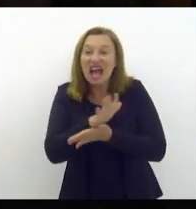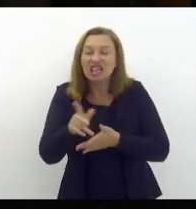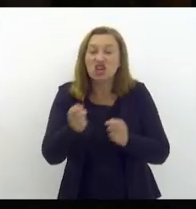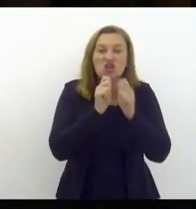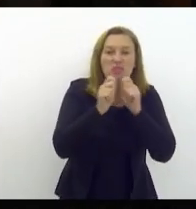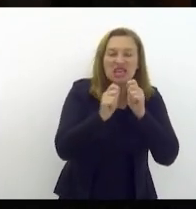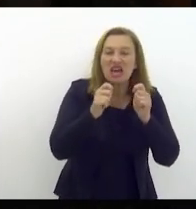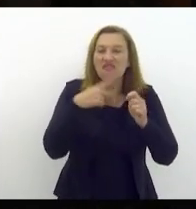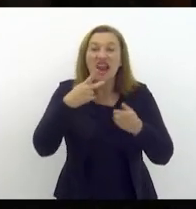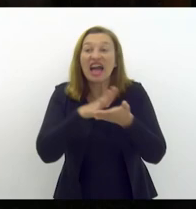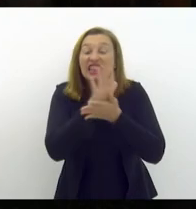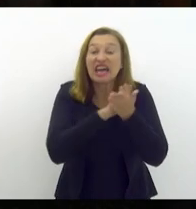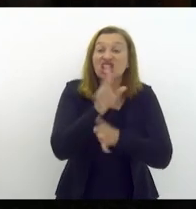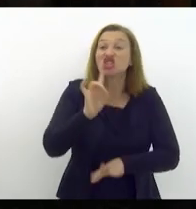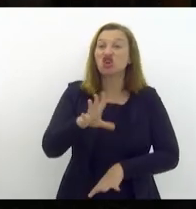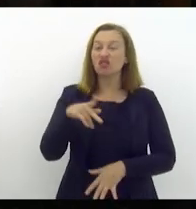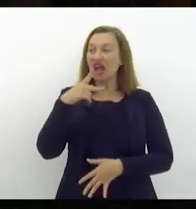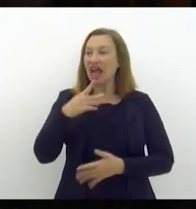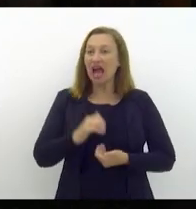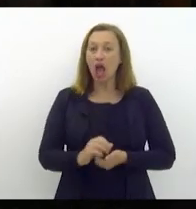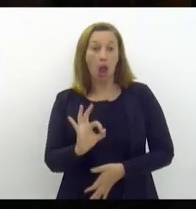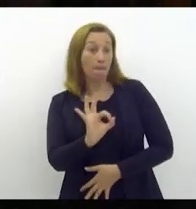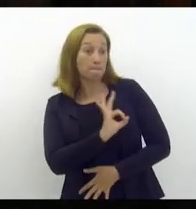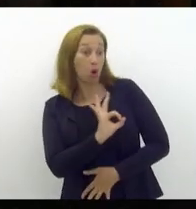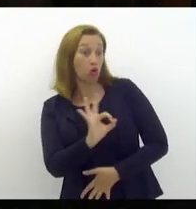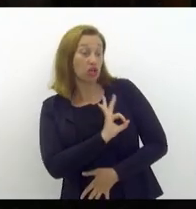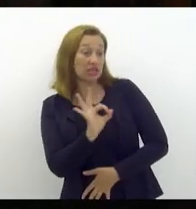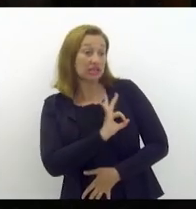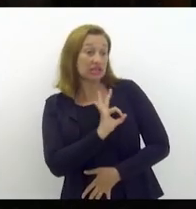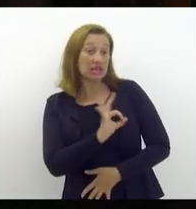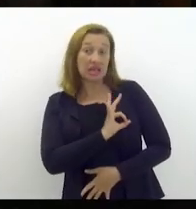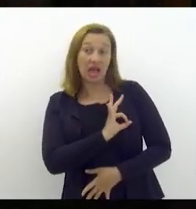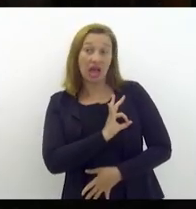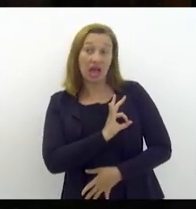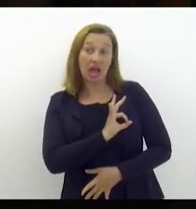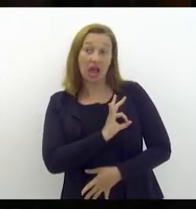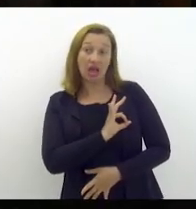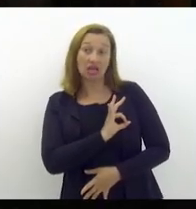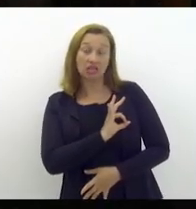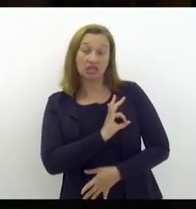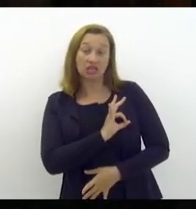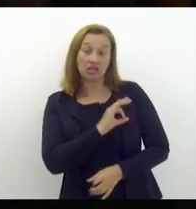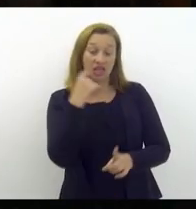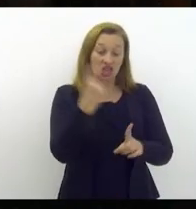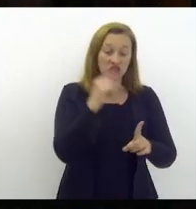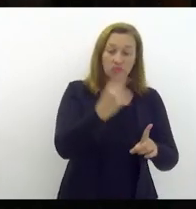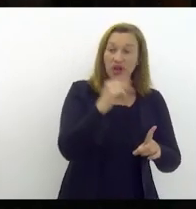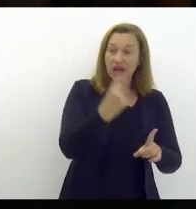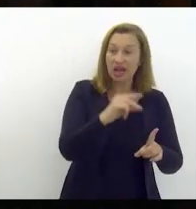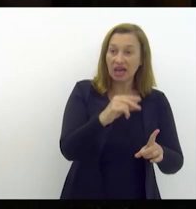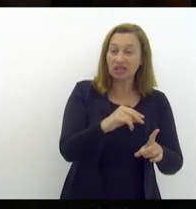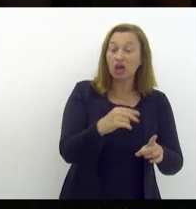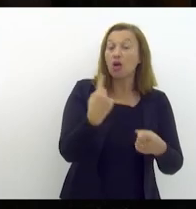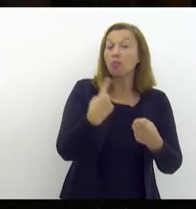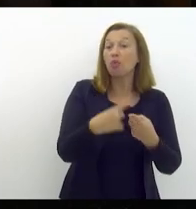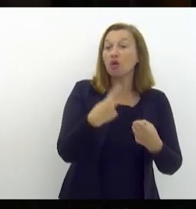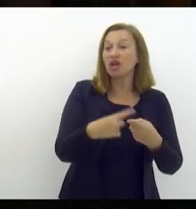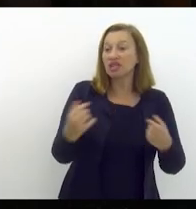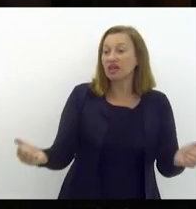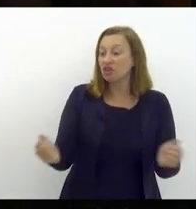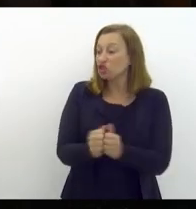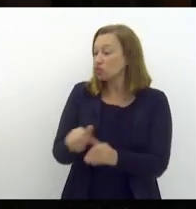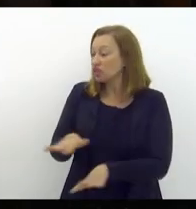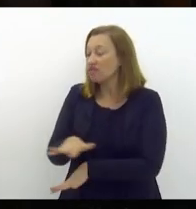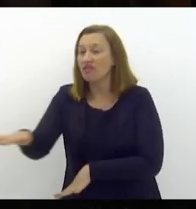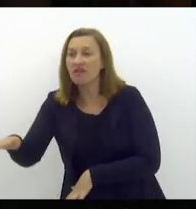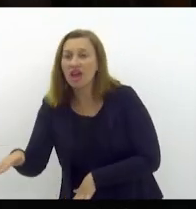suja notificar o seguinte: policial é agredido, possivelmente por ter se envolvido em tumulto. Tem noção disso?